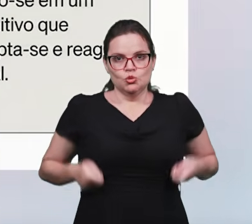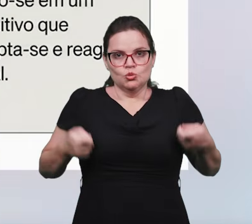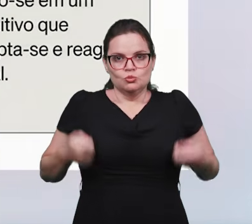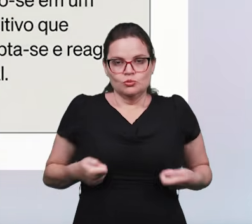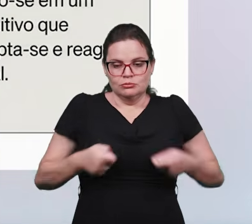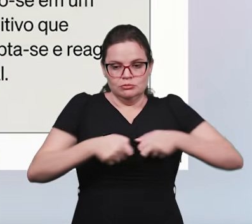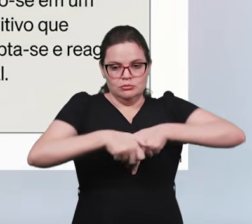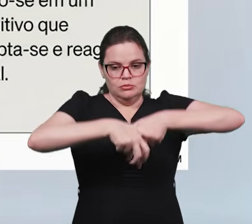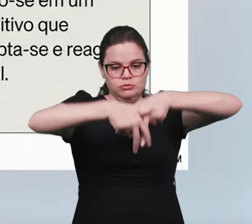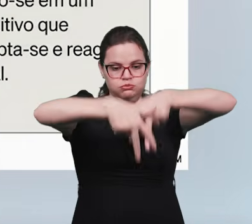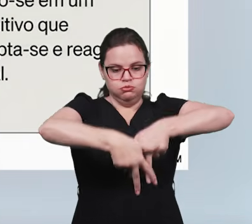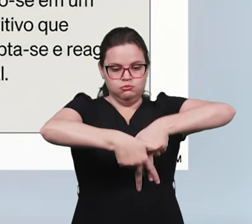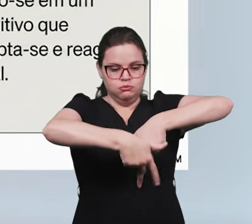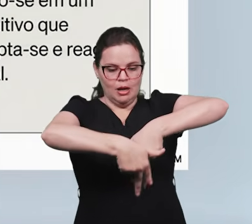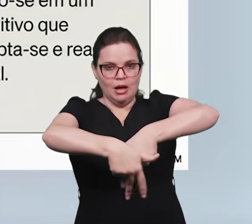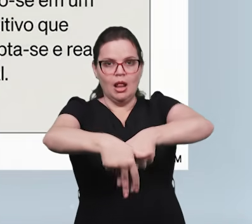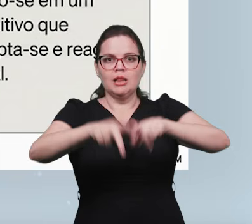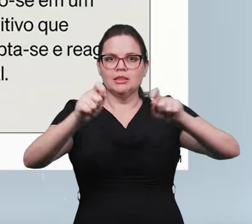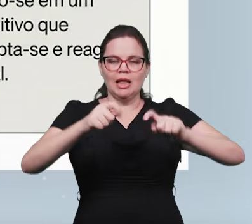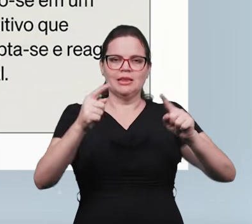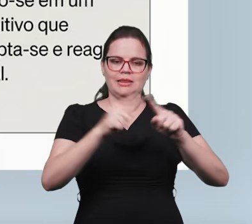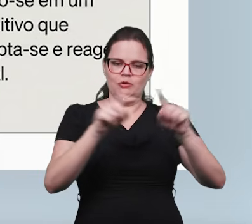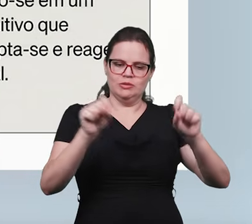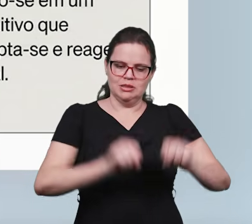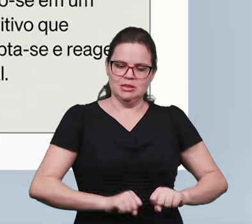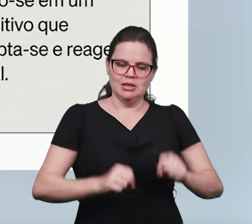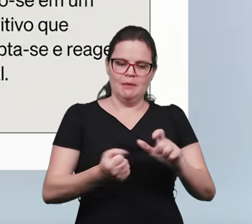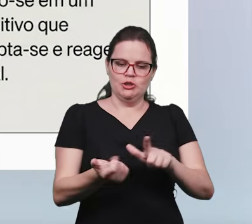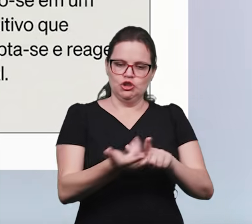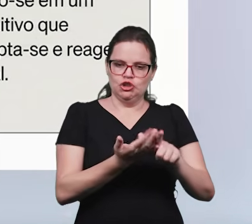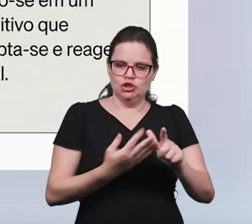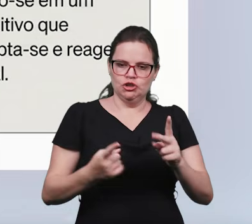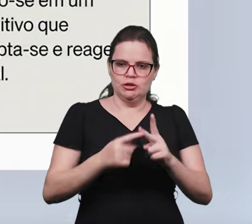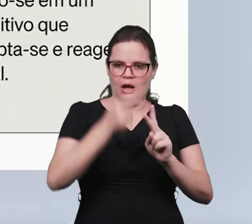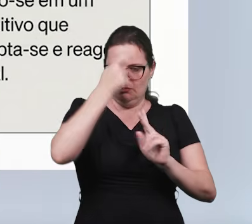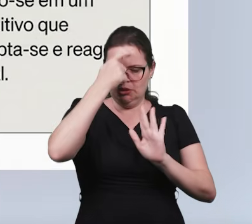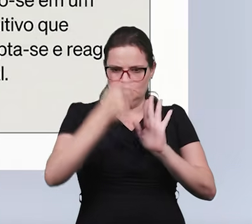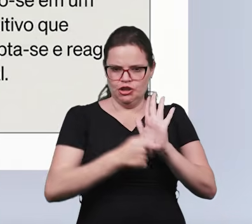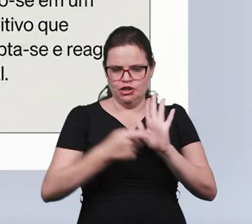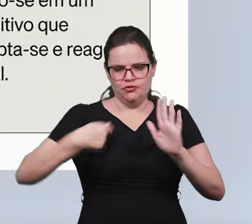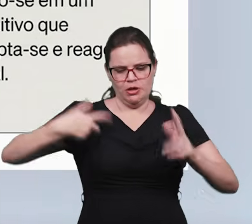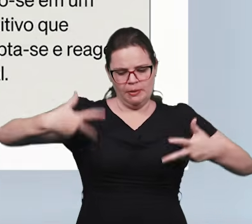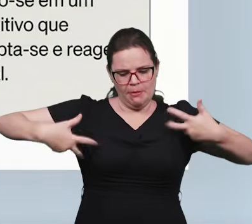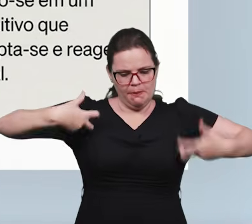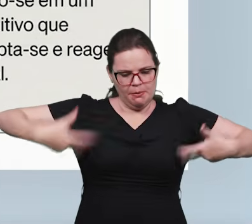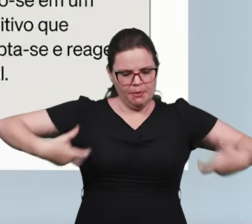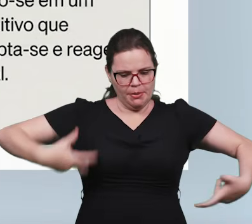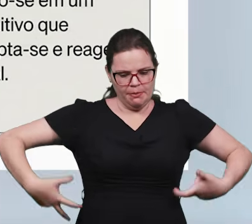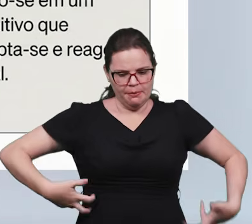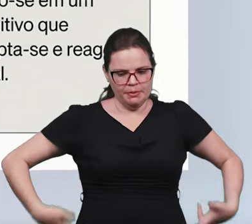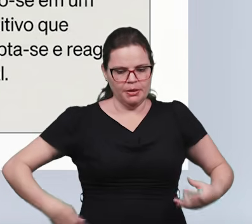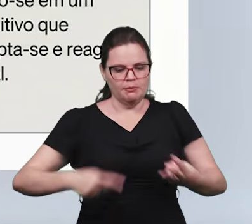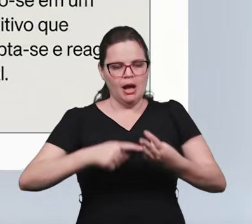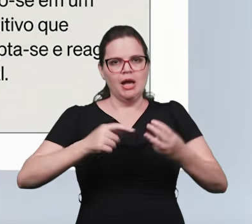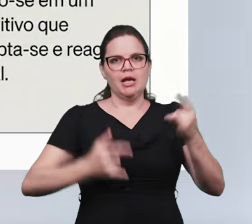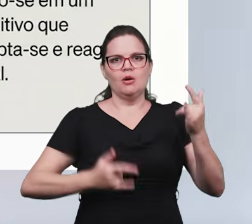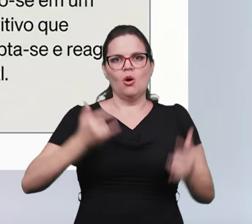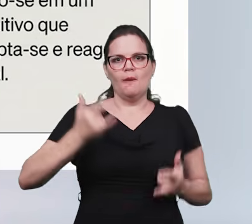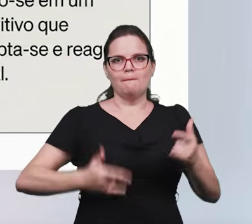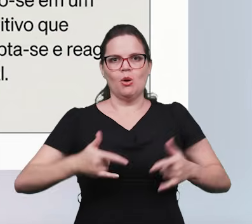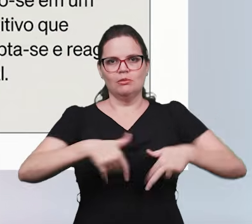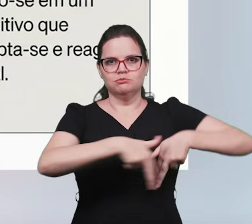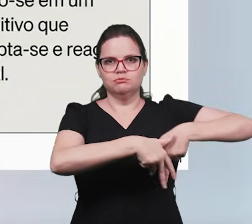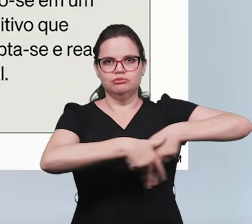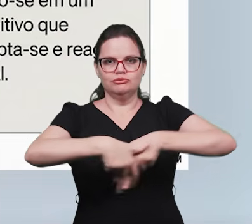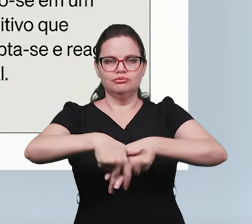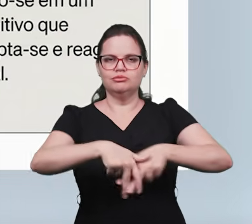pessoa, eu consegui aliar com sistemas digitais, a inteligência artificial, e isso tudo é importantíssimo, porque é onde é o alvo da